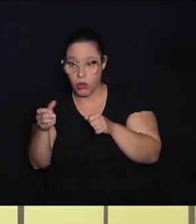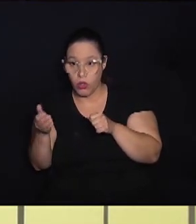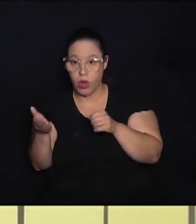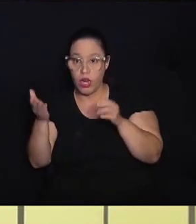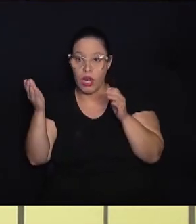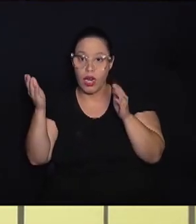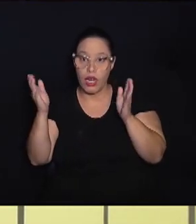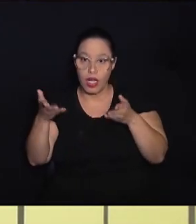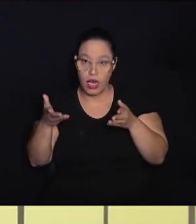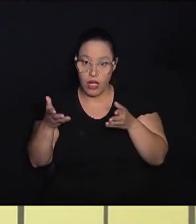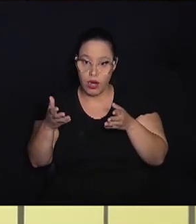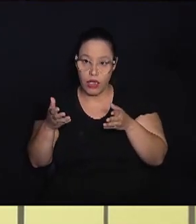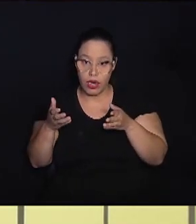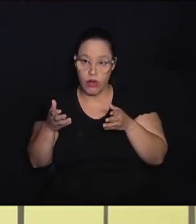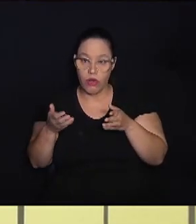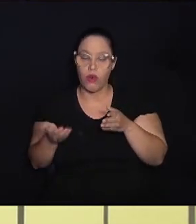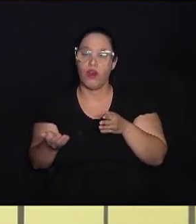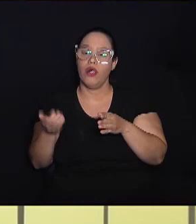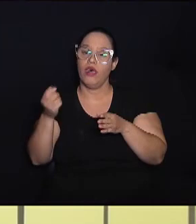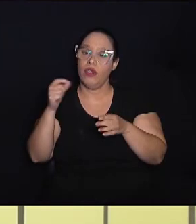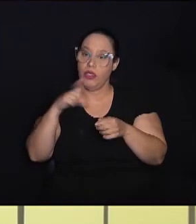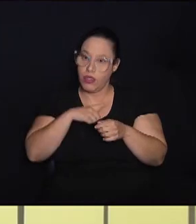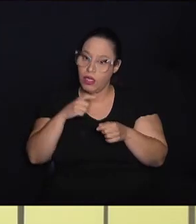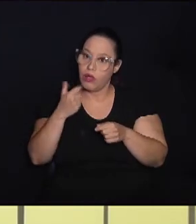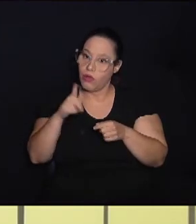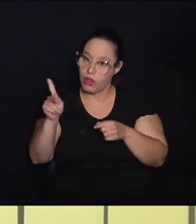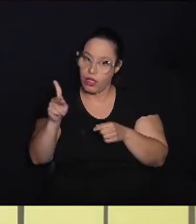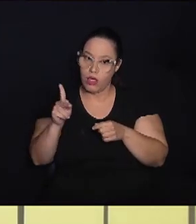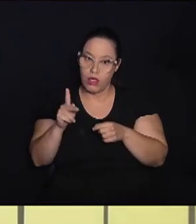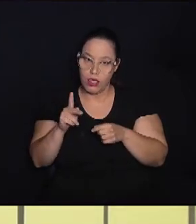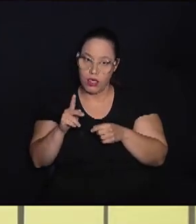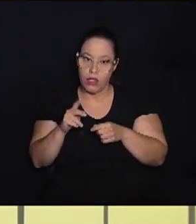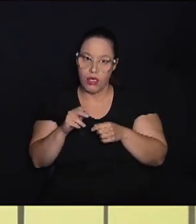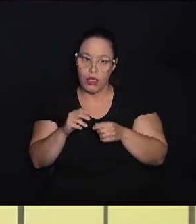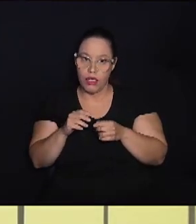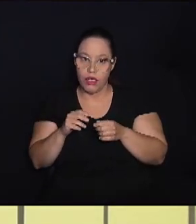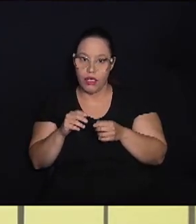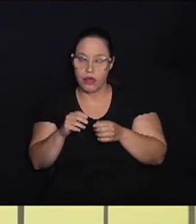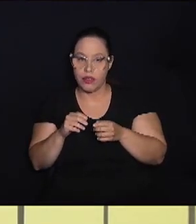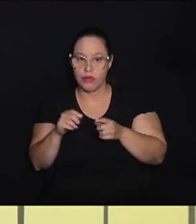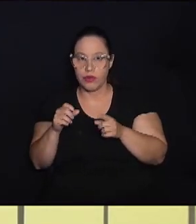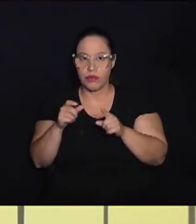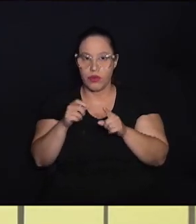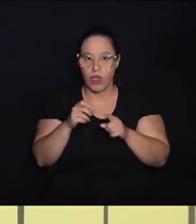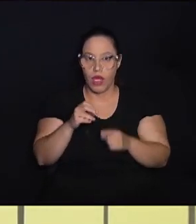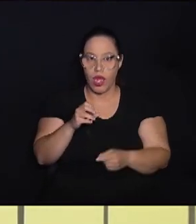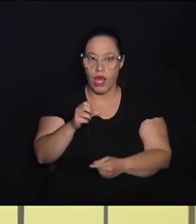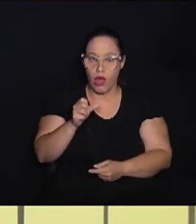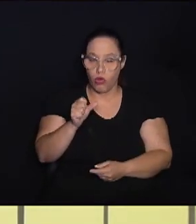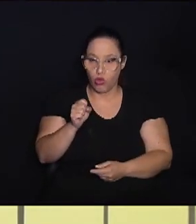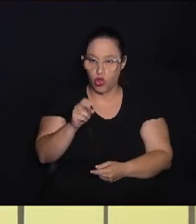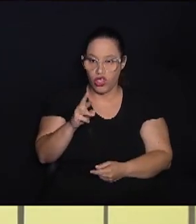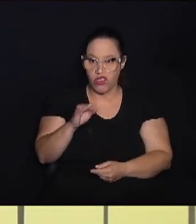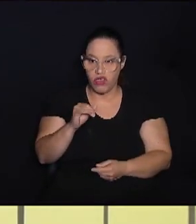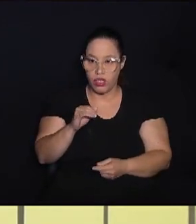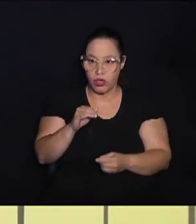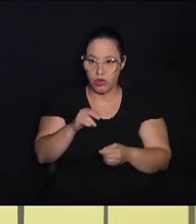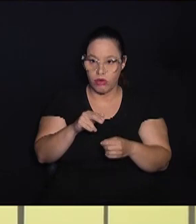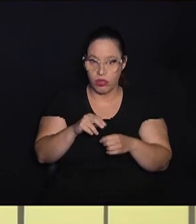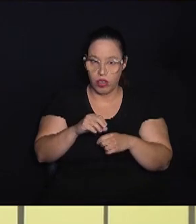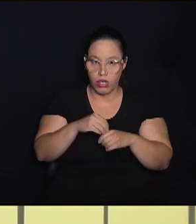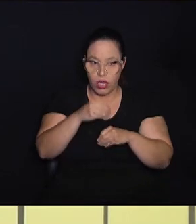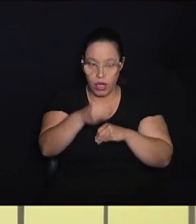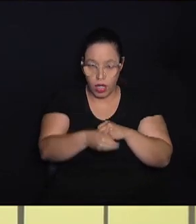Barry que nasceu com uma Toy Art e ele vem aqui pro mundo dos quadrinhos né Eh é um sorvetinho que caiu no chão ele continua